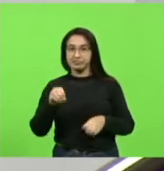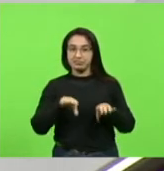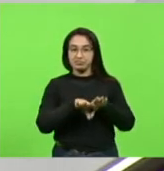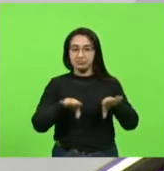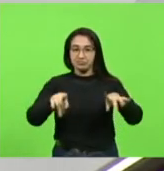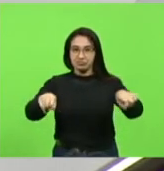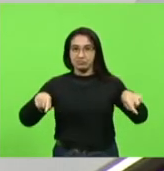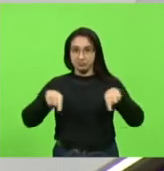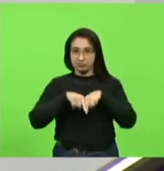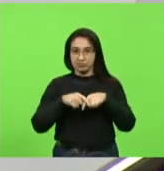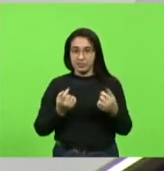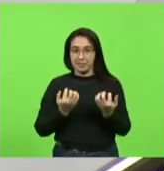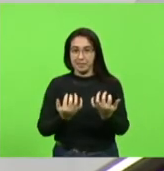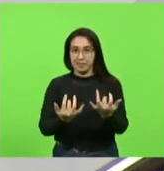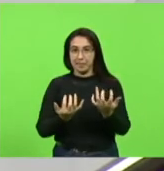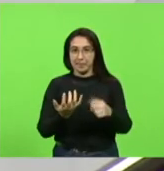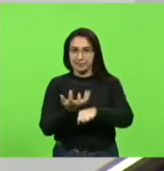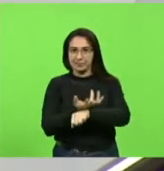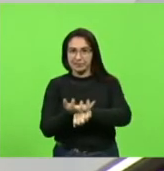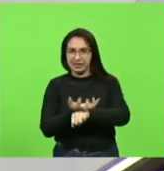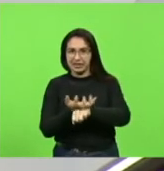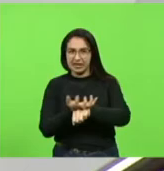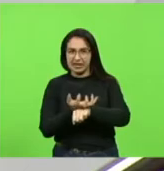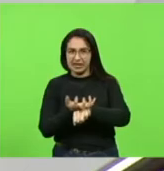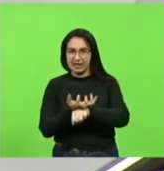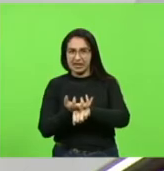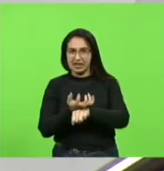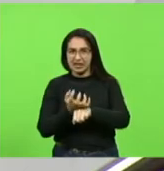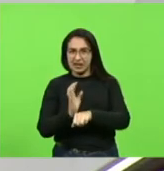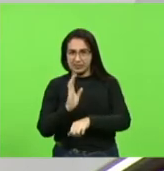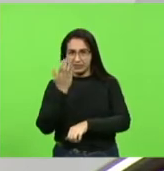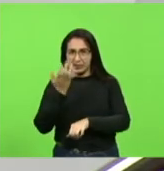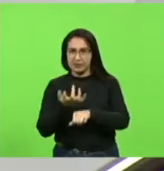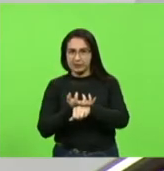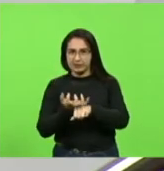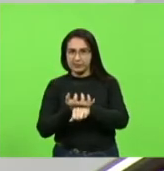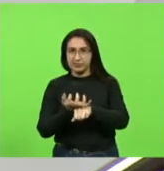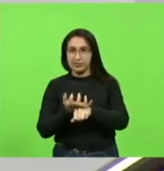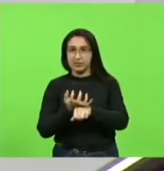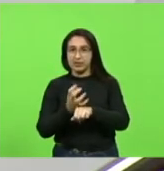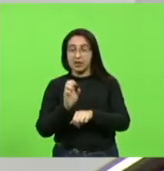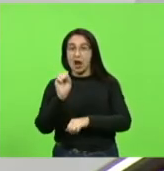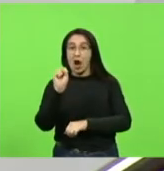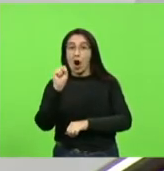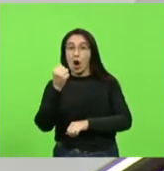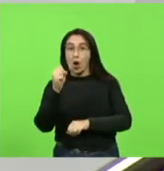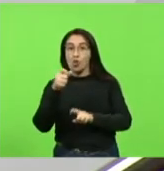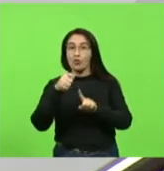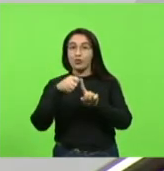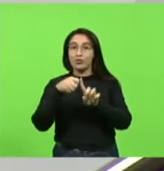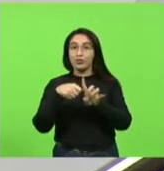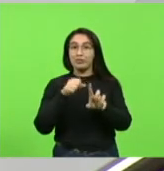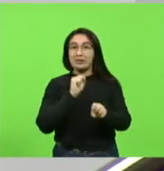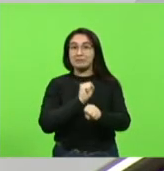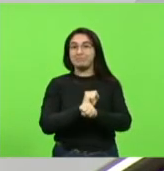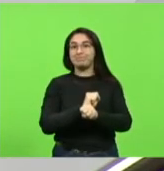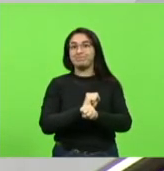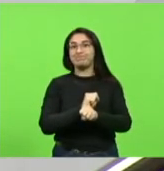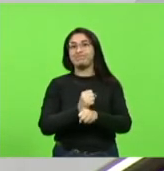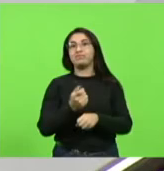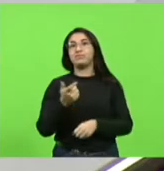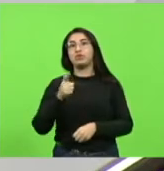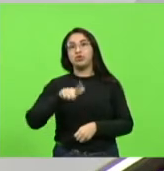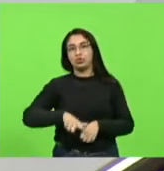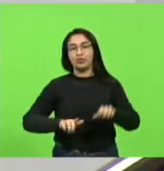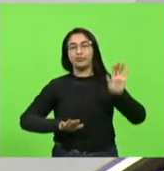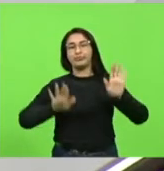praticamente uns 8 meses travado. E agora continua novamente a licitação. Então, nós precisamos que as